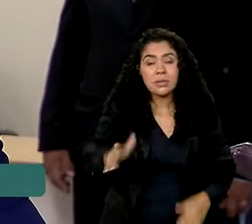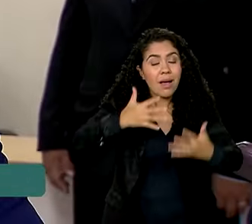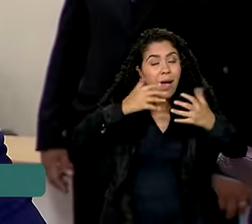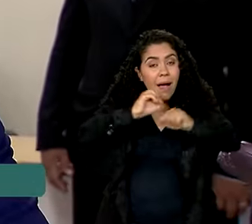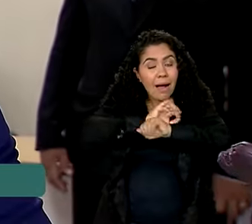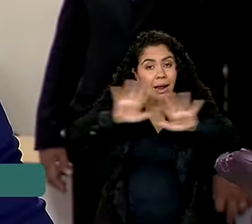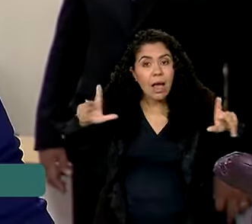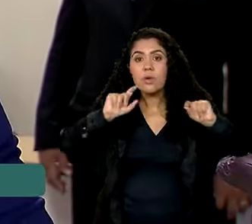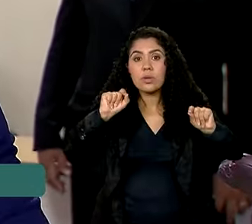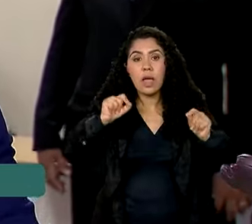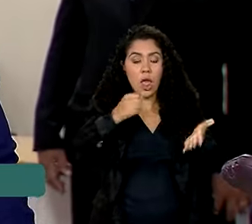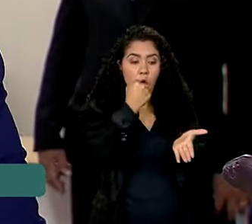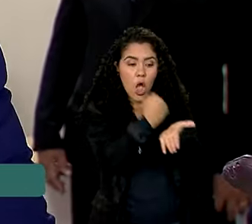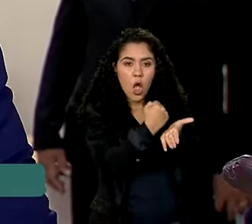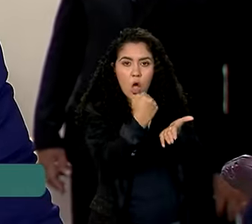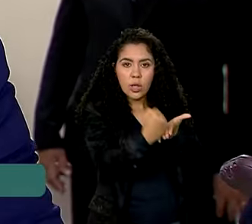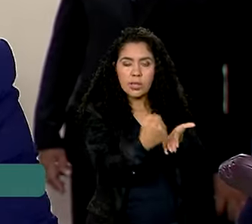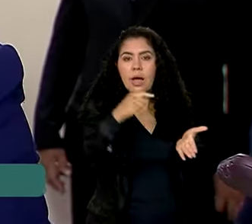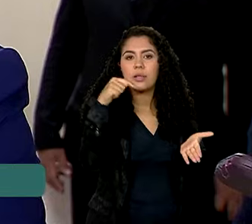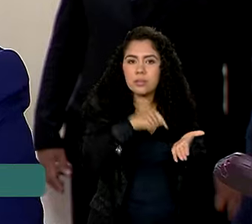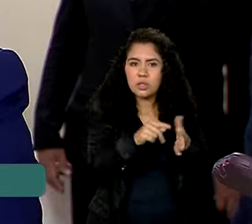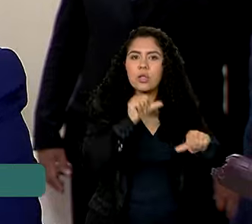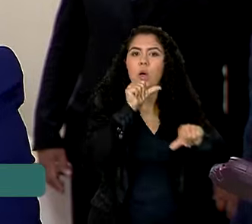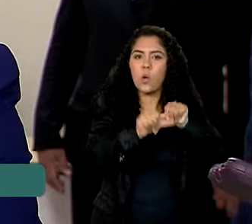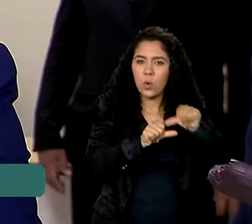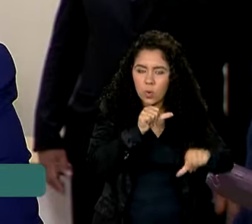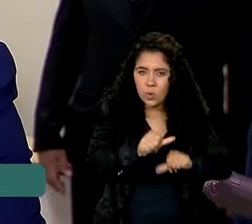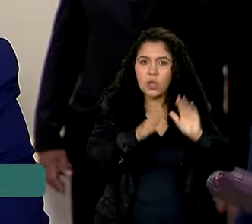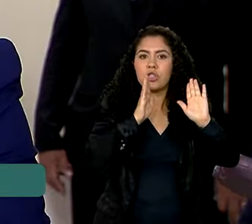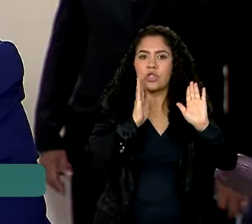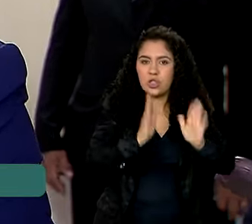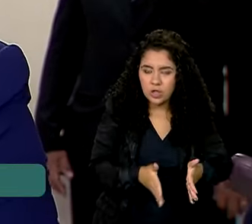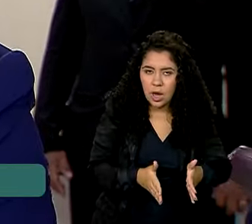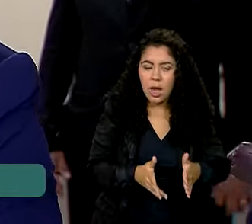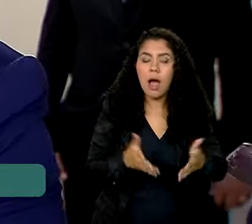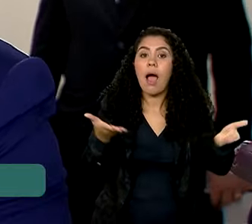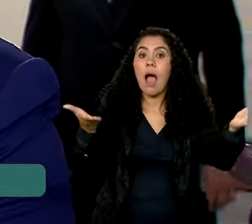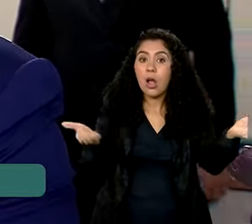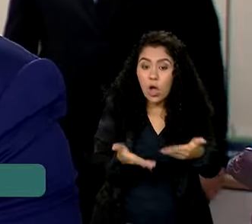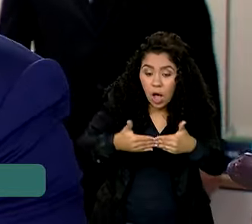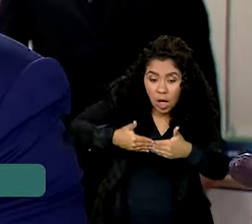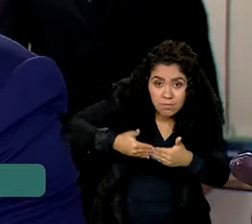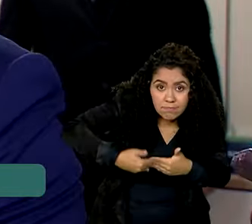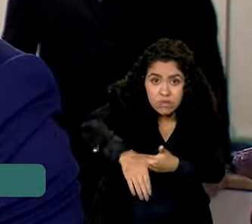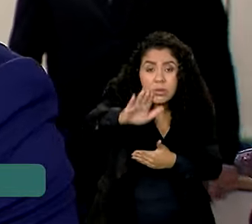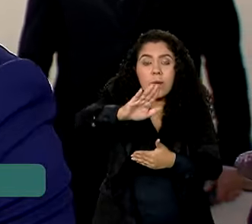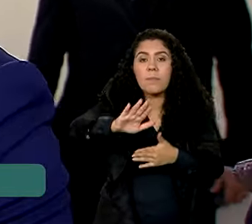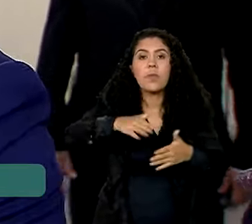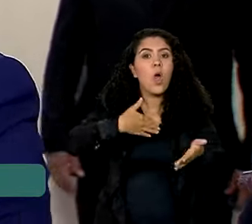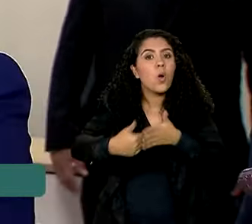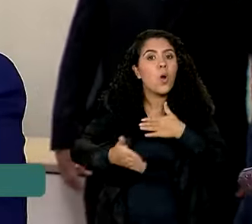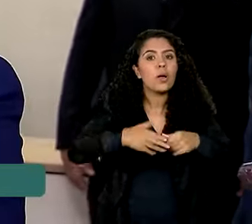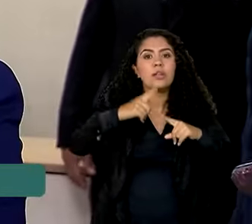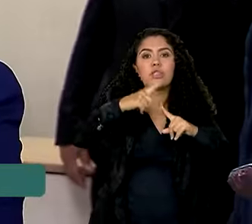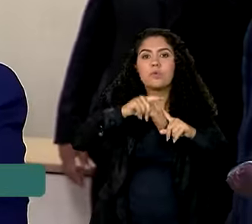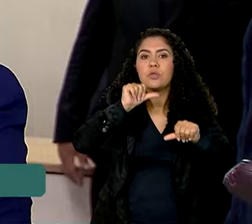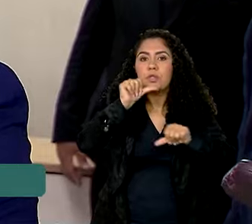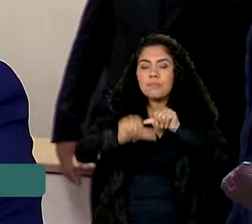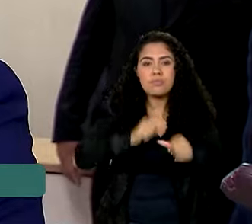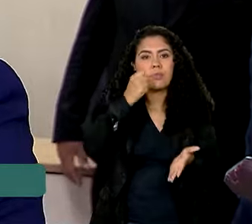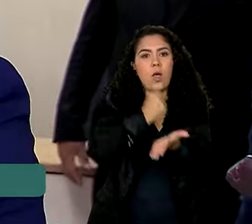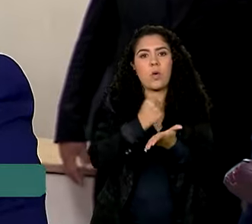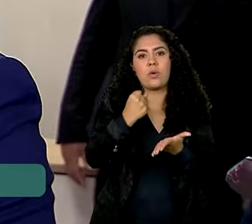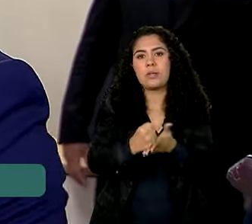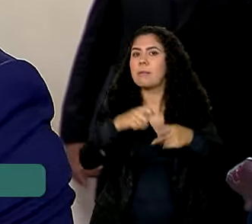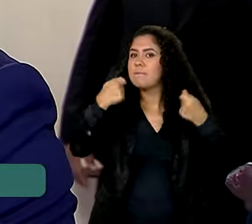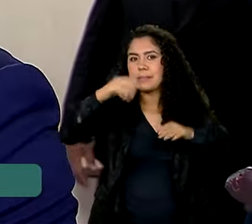nesses contratos, que já tinham sido renovados antecipadamente, e agora, daqui para frente, qualquer renovação vai ter que ser nessa